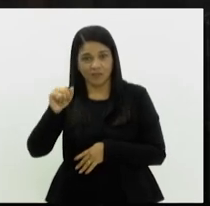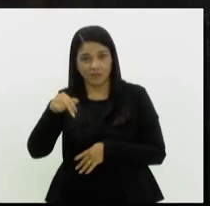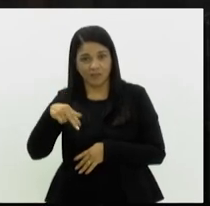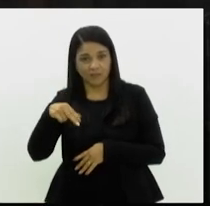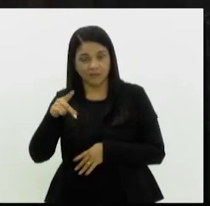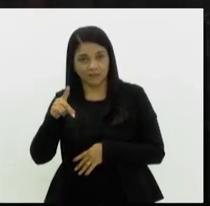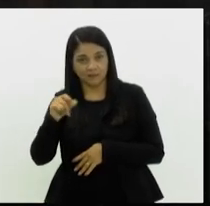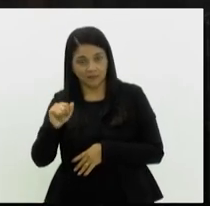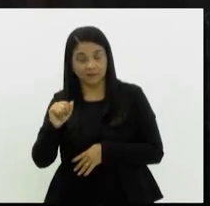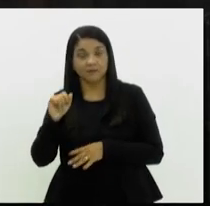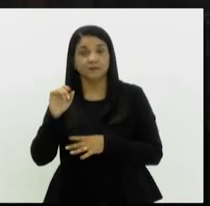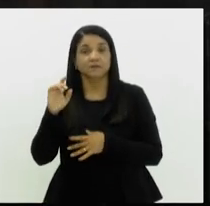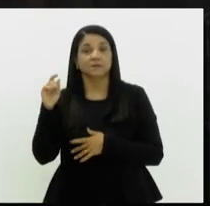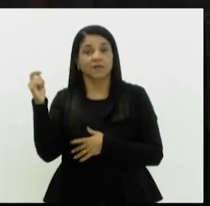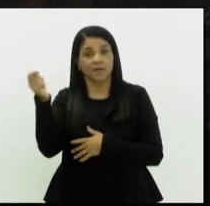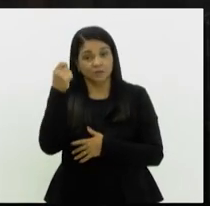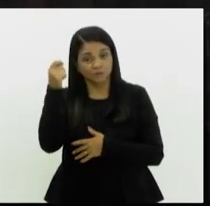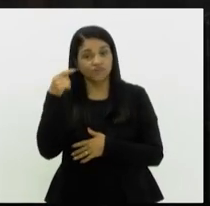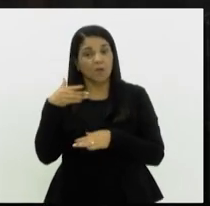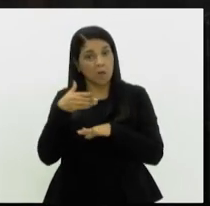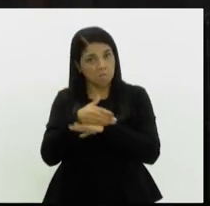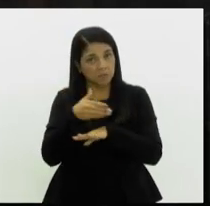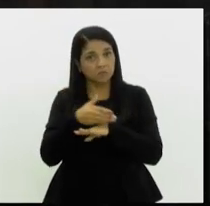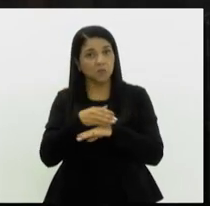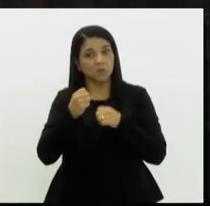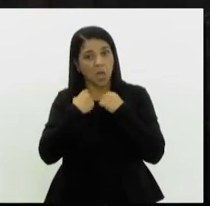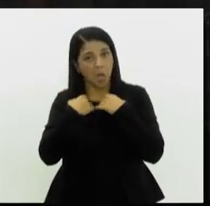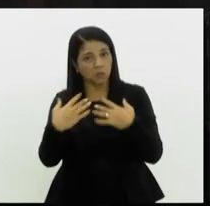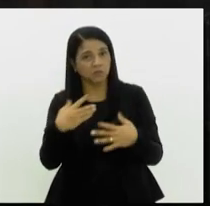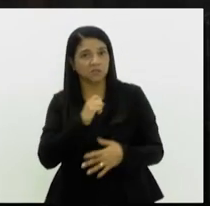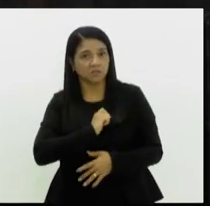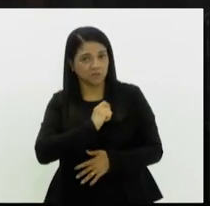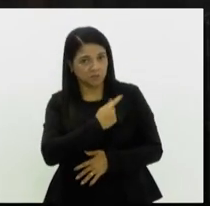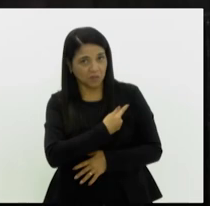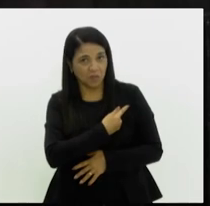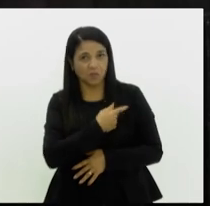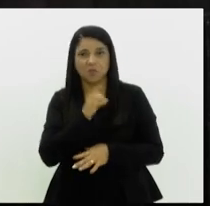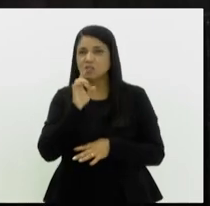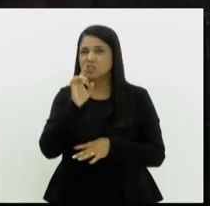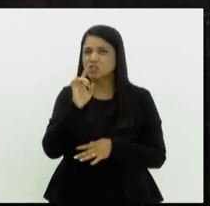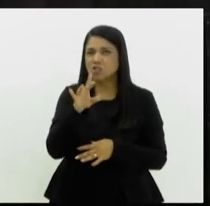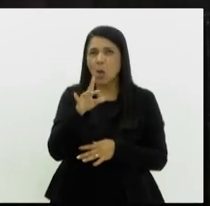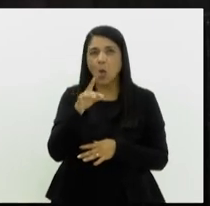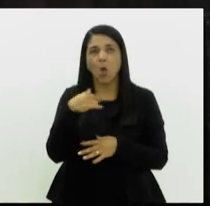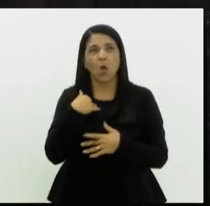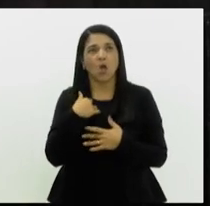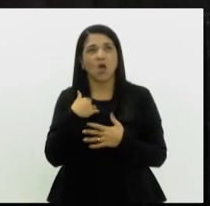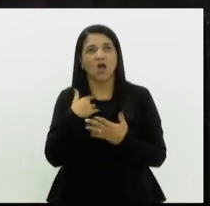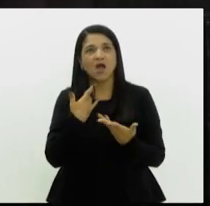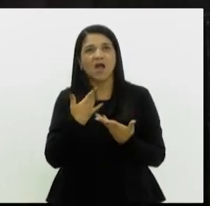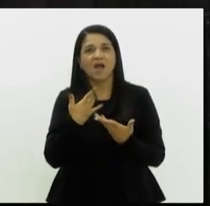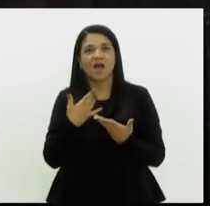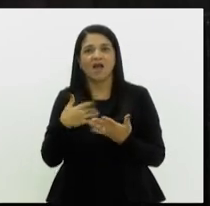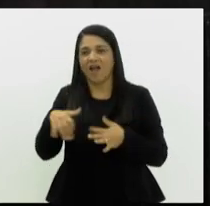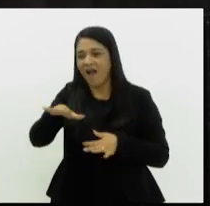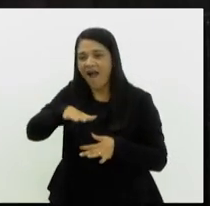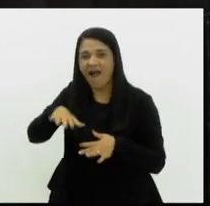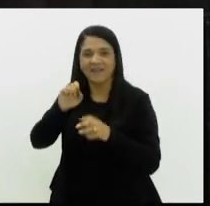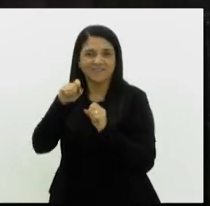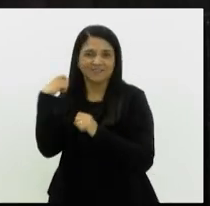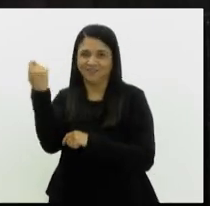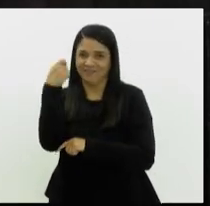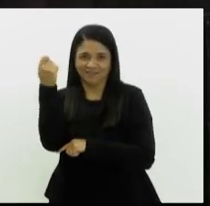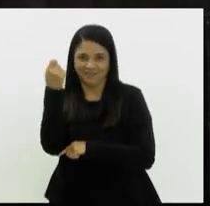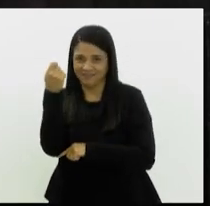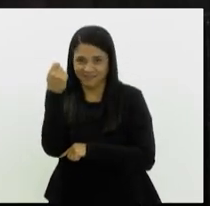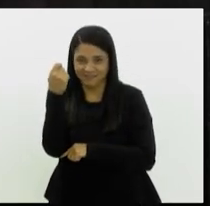discutindo a questão de alagamentos e enchentes no nosso estado. Então, não é apenas uma deputada que está fazendo uma discussão a nível de Rio Grande do Sul. A deputada